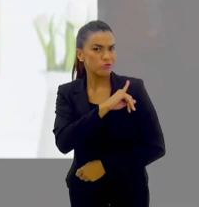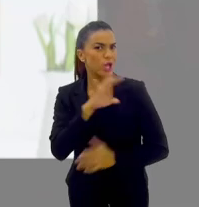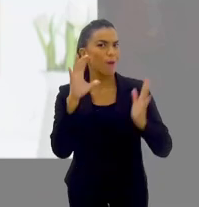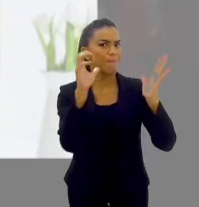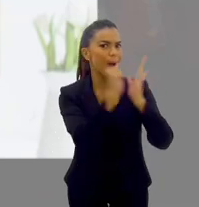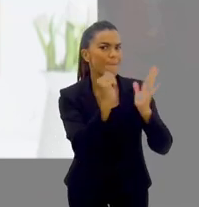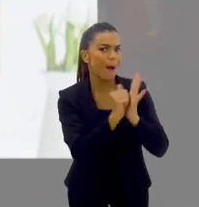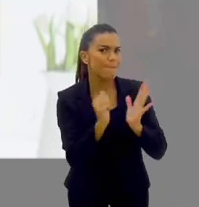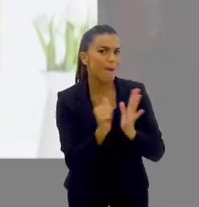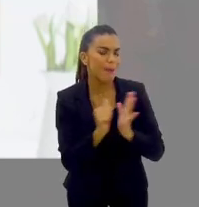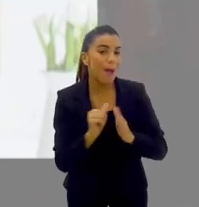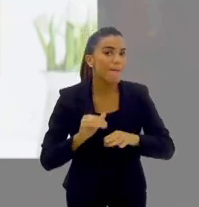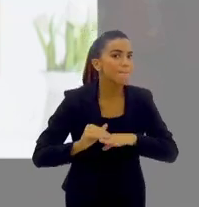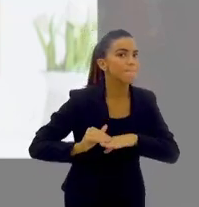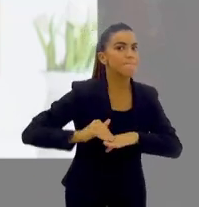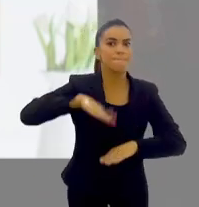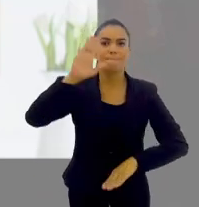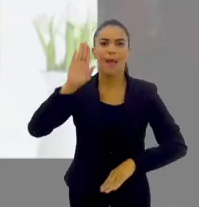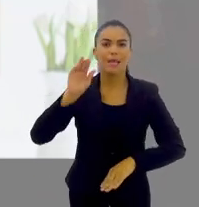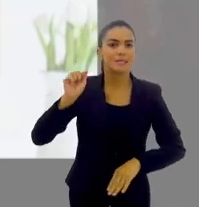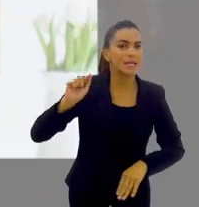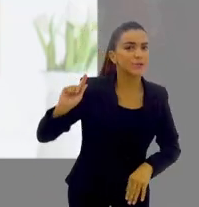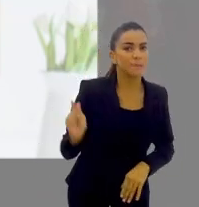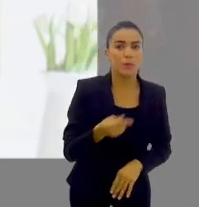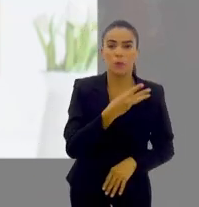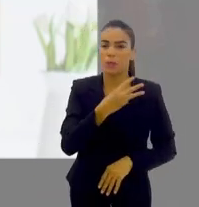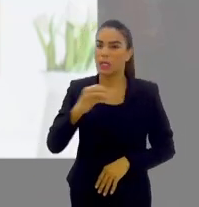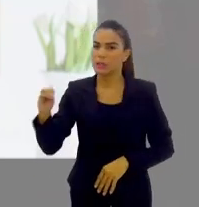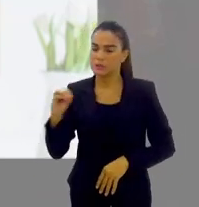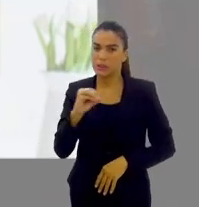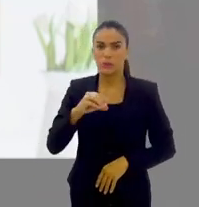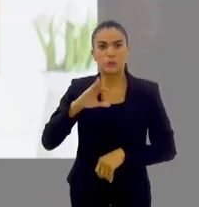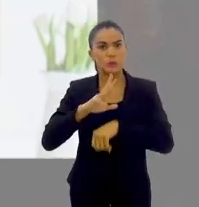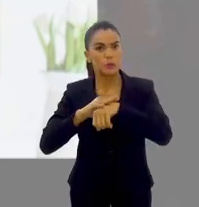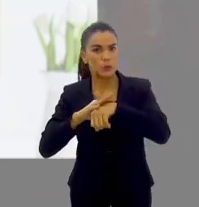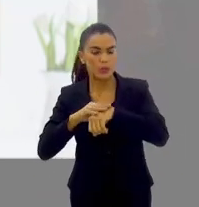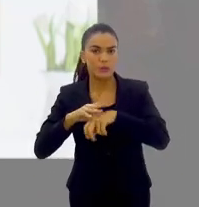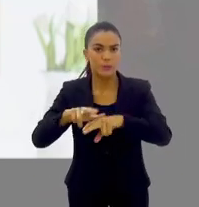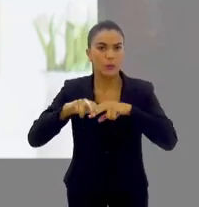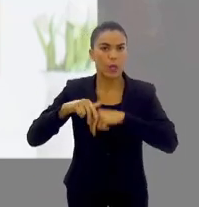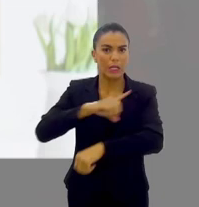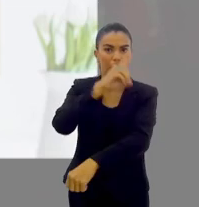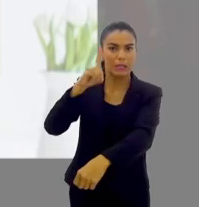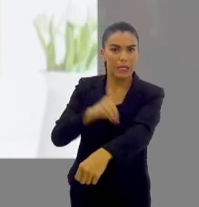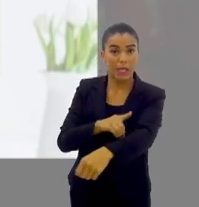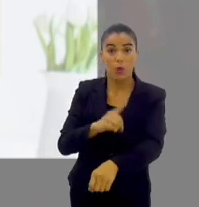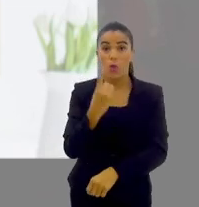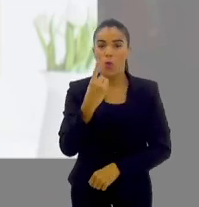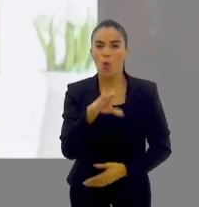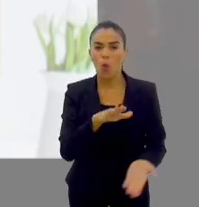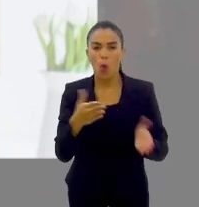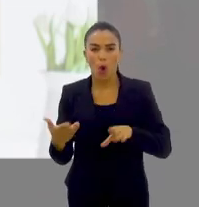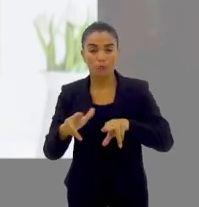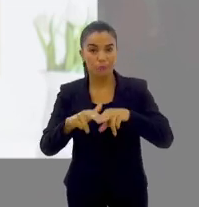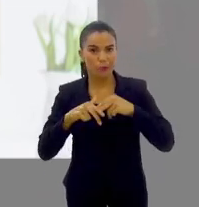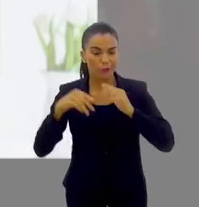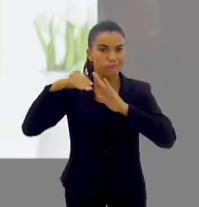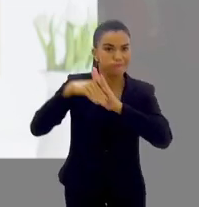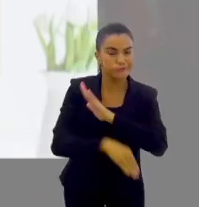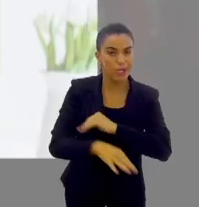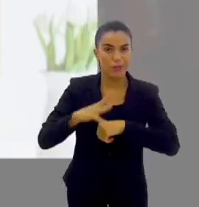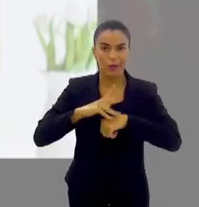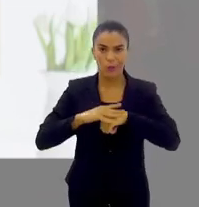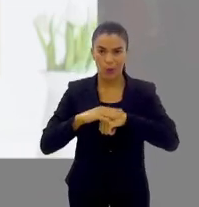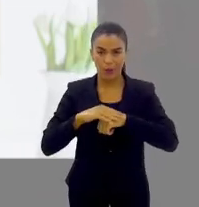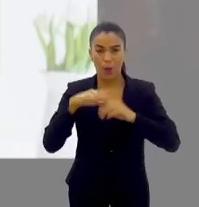O Rio de Janeiro já registrou este ano mais de 7.300 casos de dengue e um óbito em decorrência da doença. Segundo o